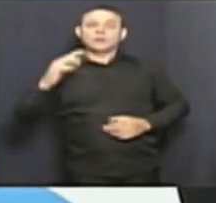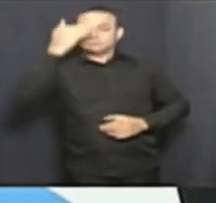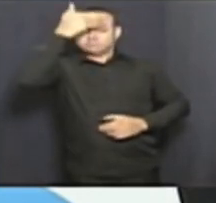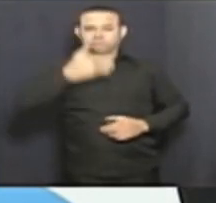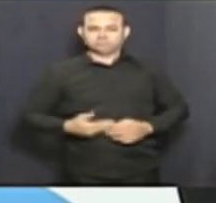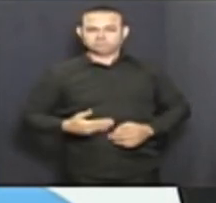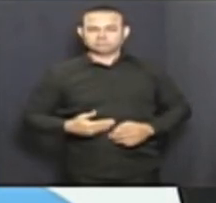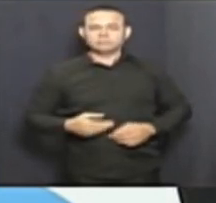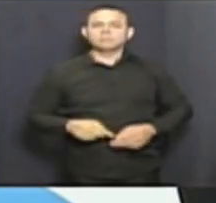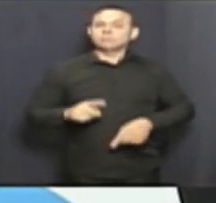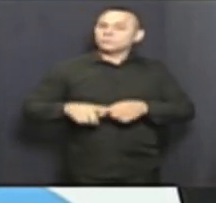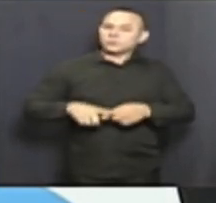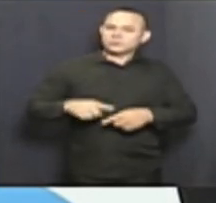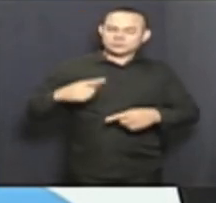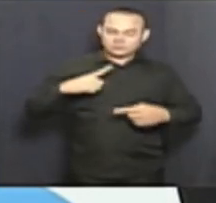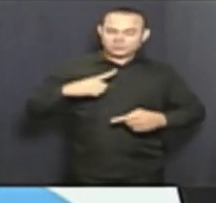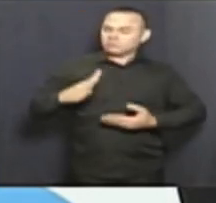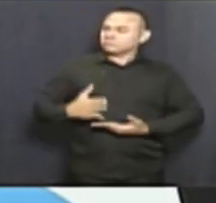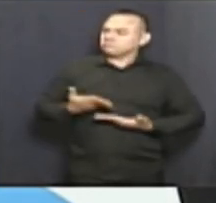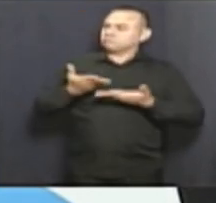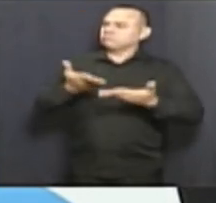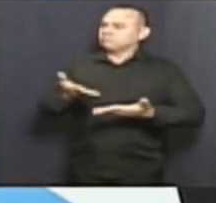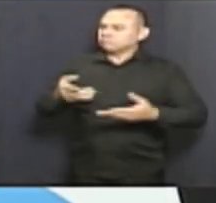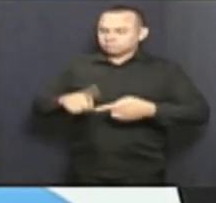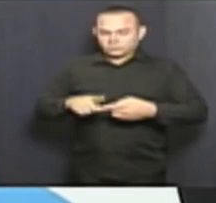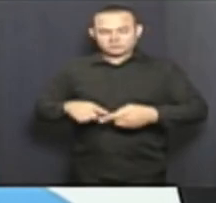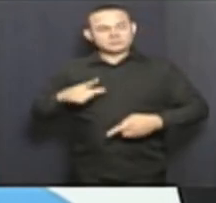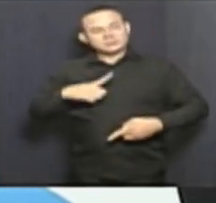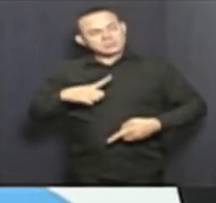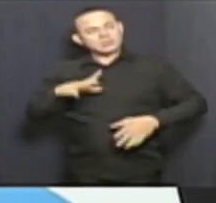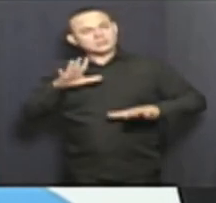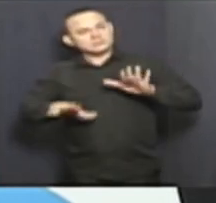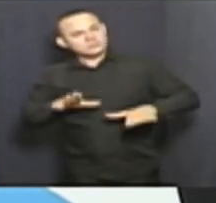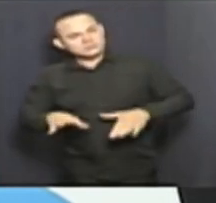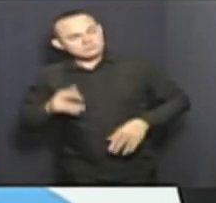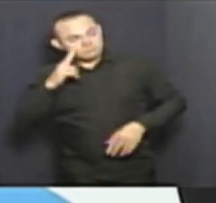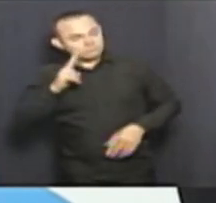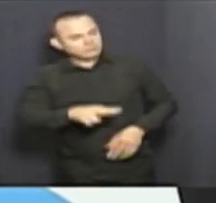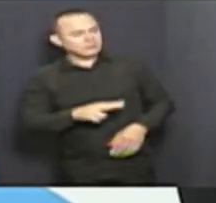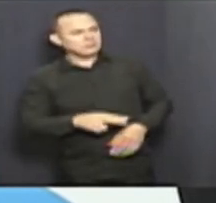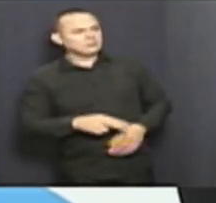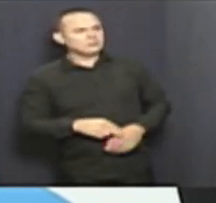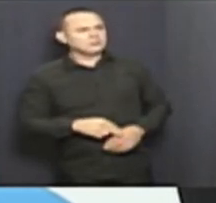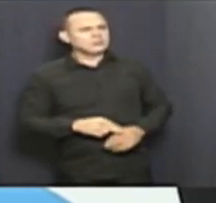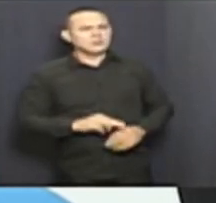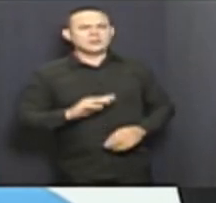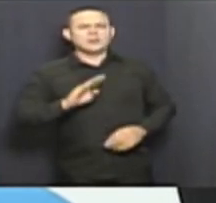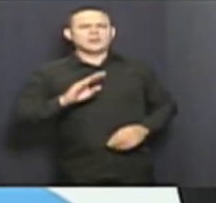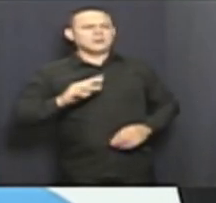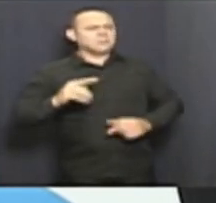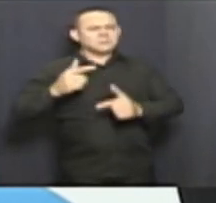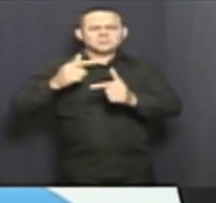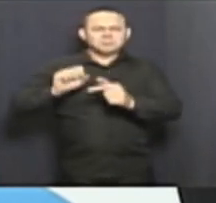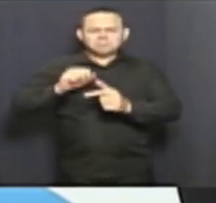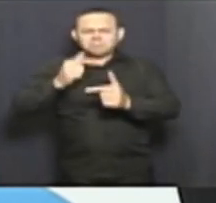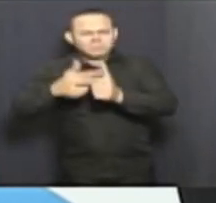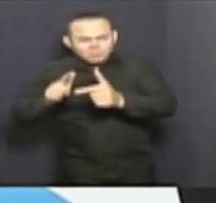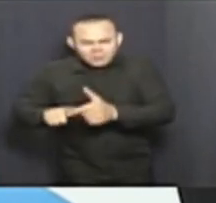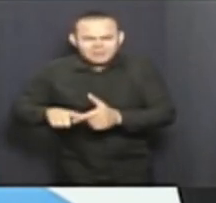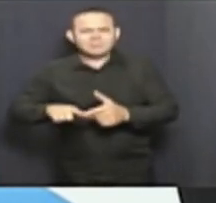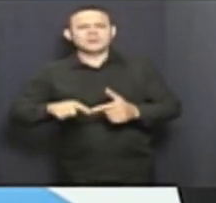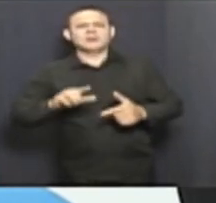a isto nós temos que tivemos vários escândalos canda braz pele escândalo é